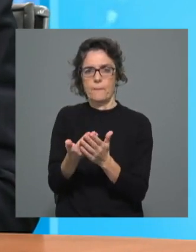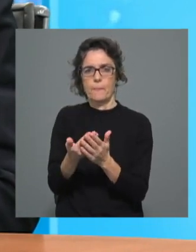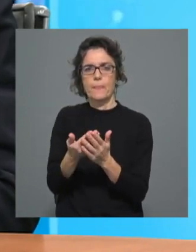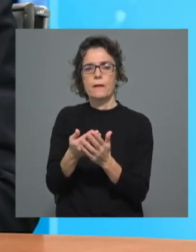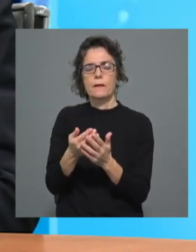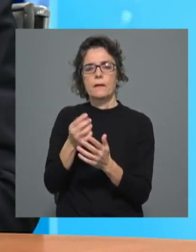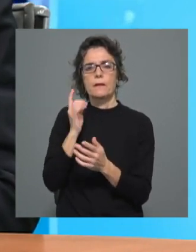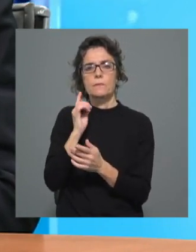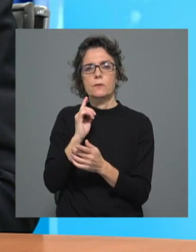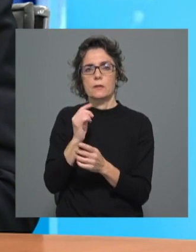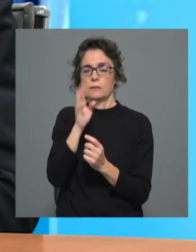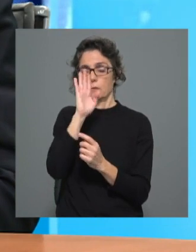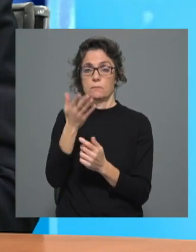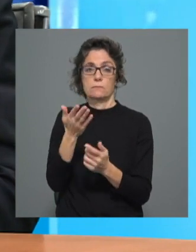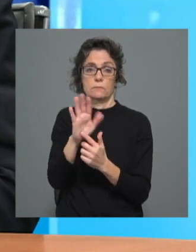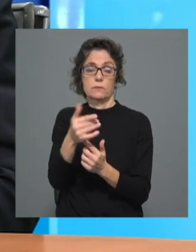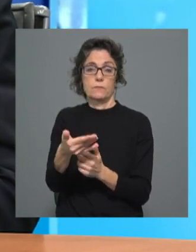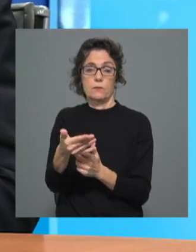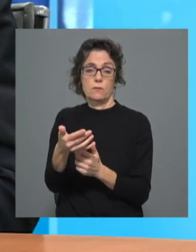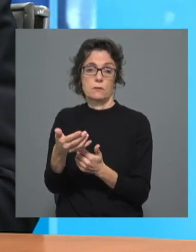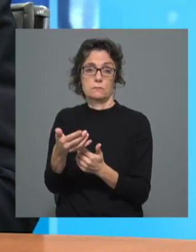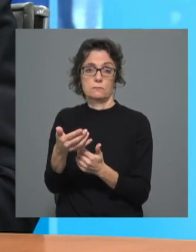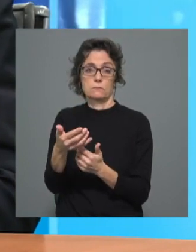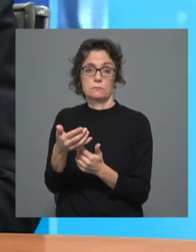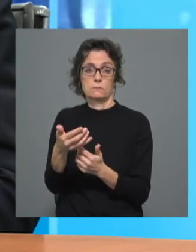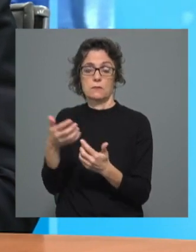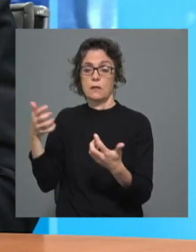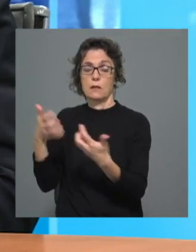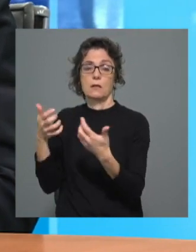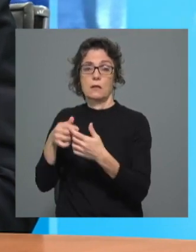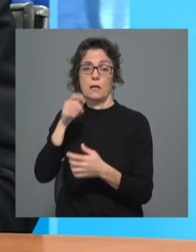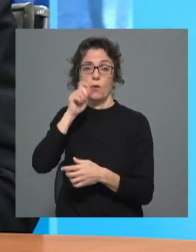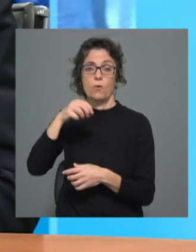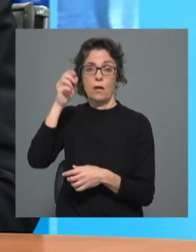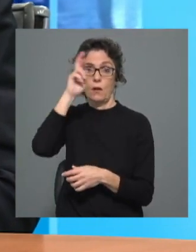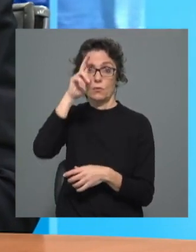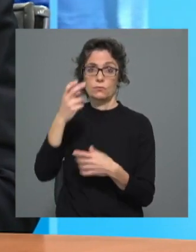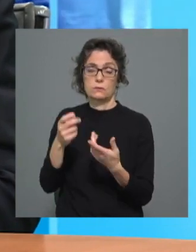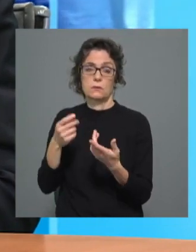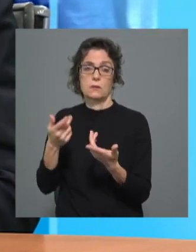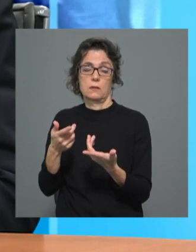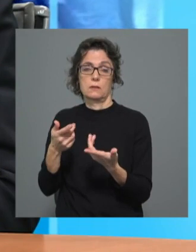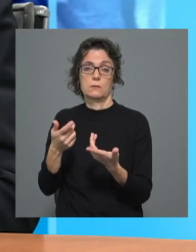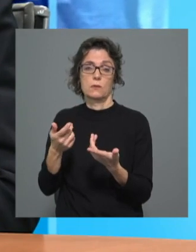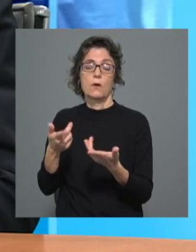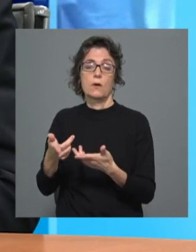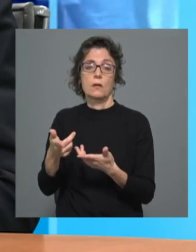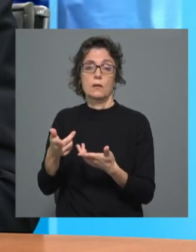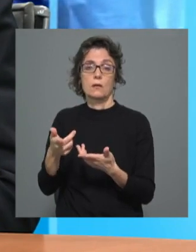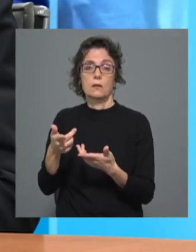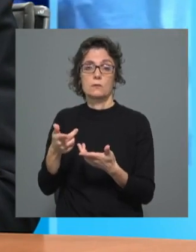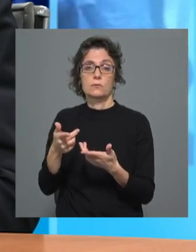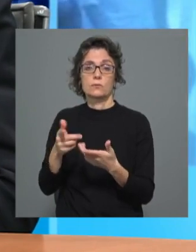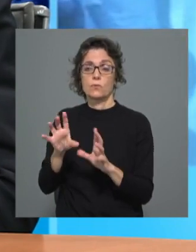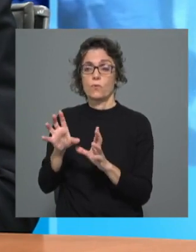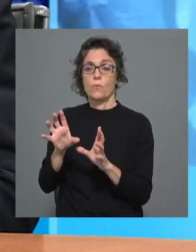por exemplo, a guerra entre a Ucrânia e a Rússia, ou a Rússia e a Ucrânia, dois países de